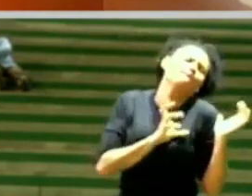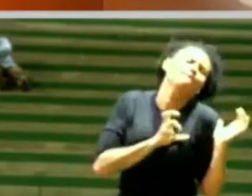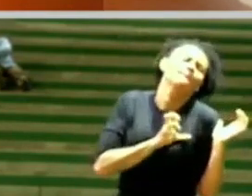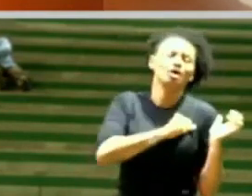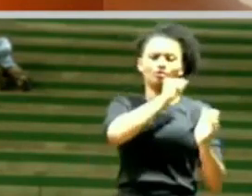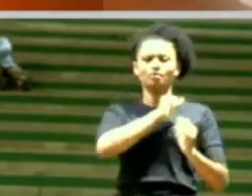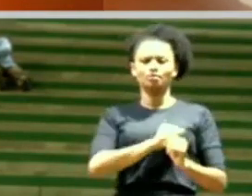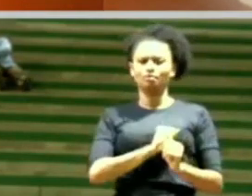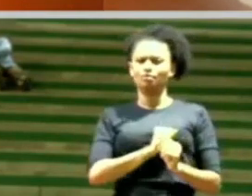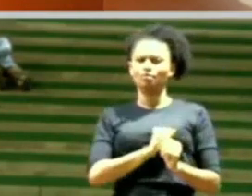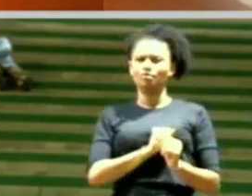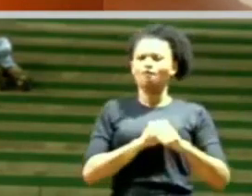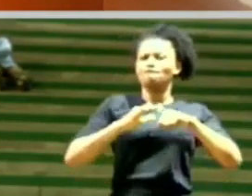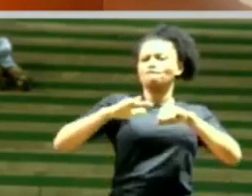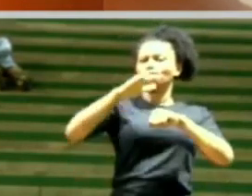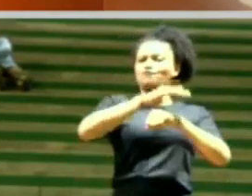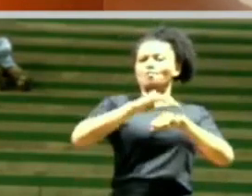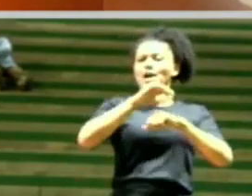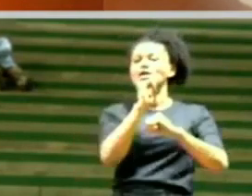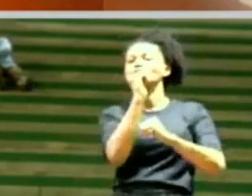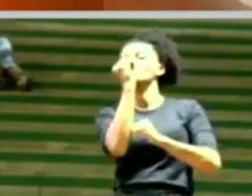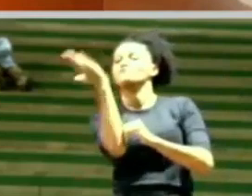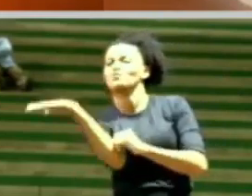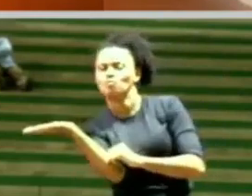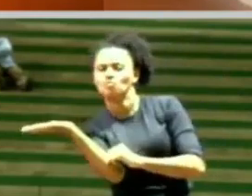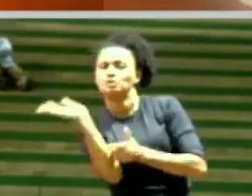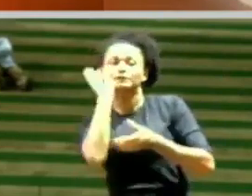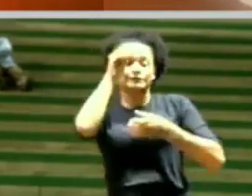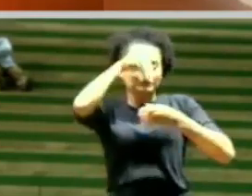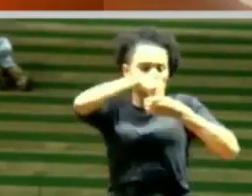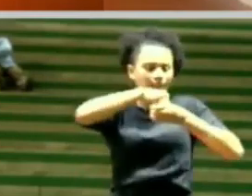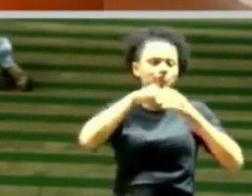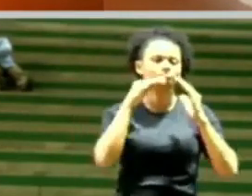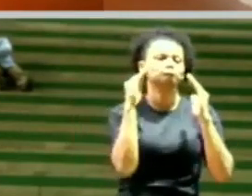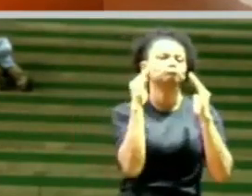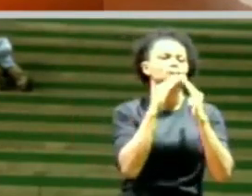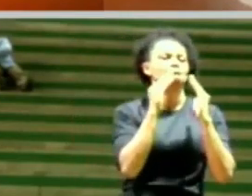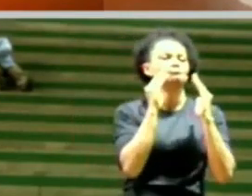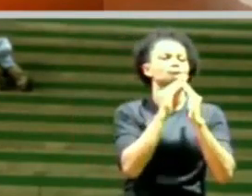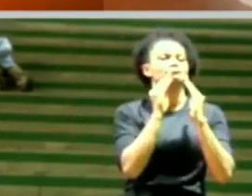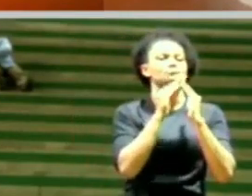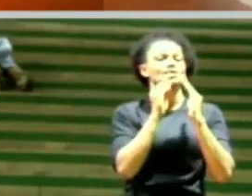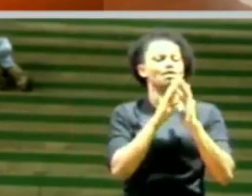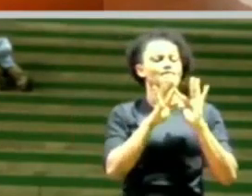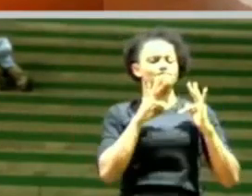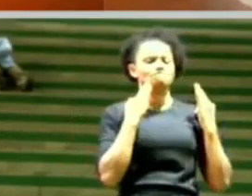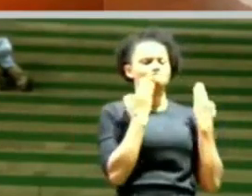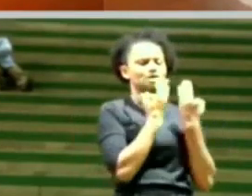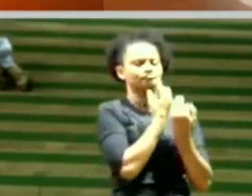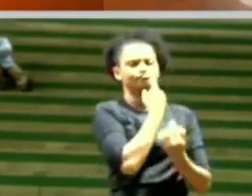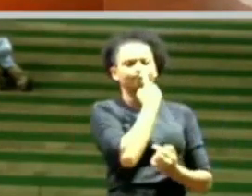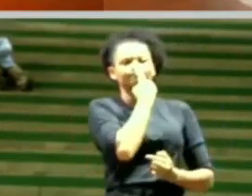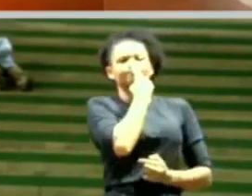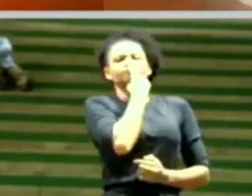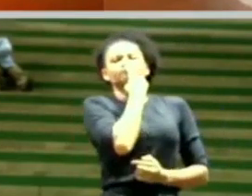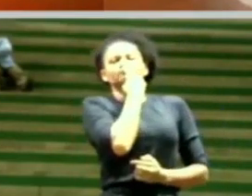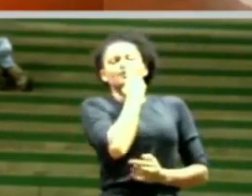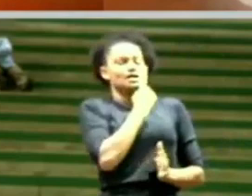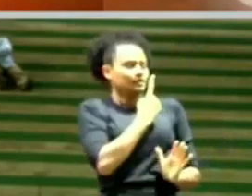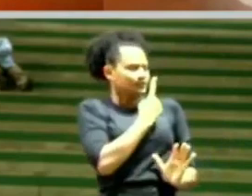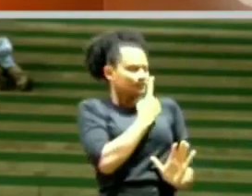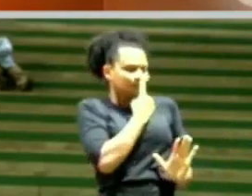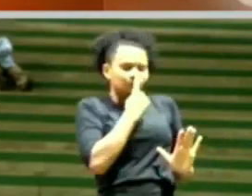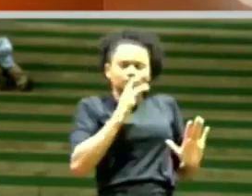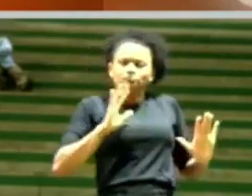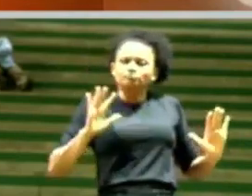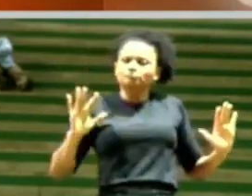Porque formalidade é fora de casa. Em casa é tratamento familiar, de